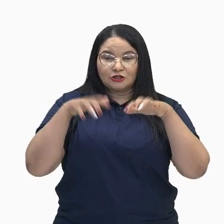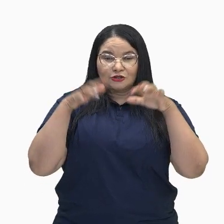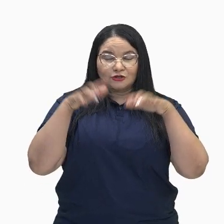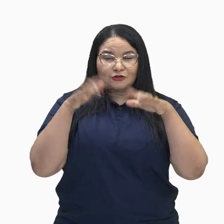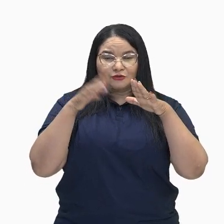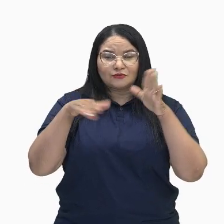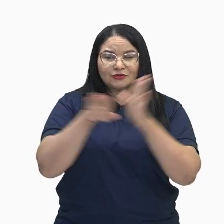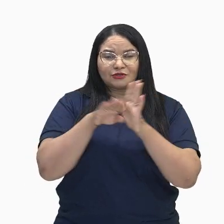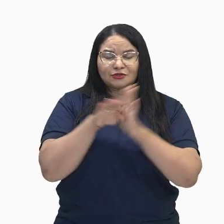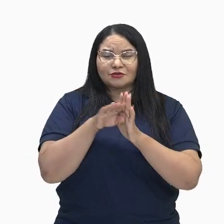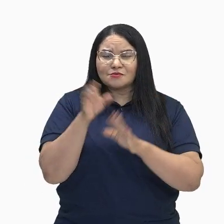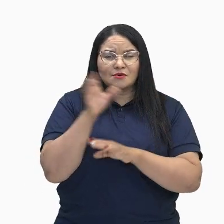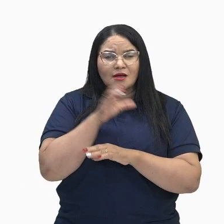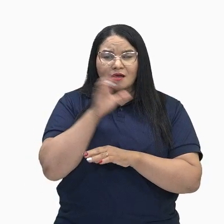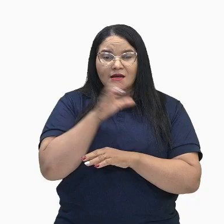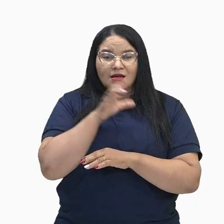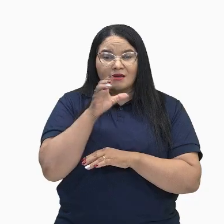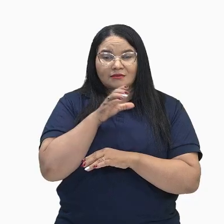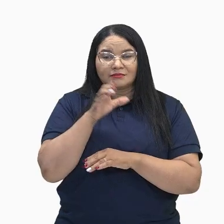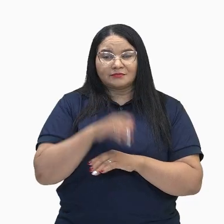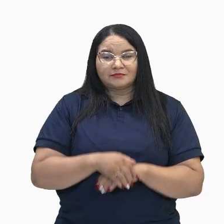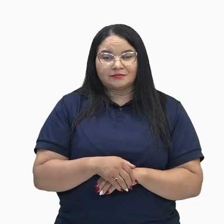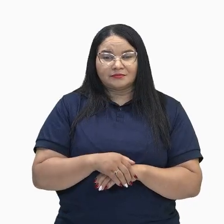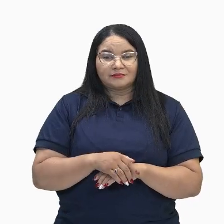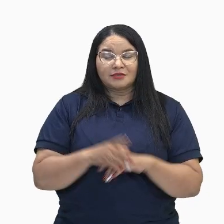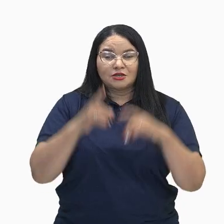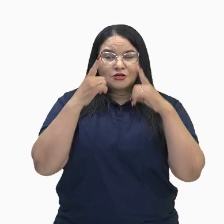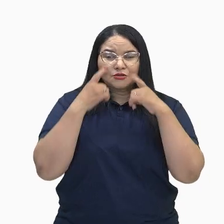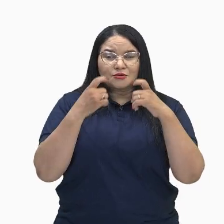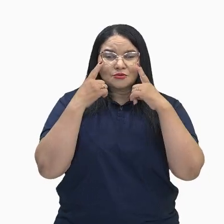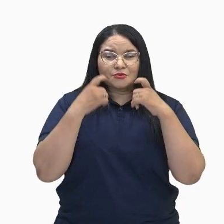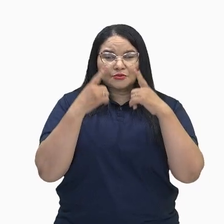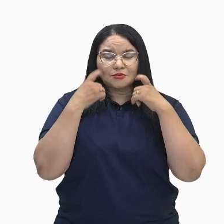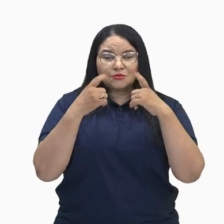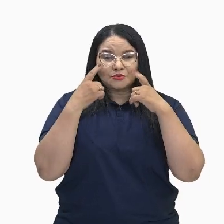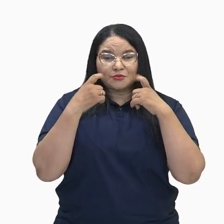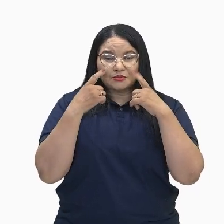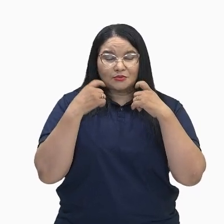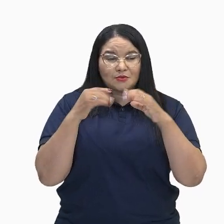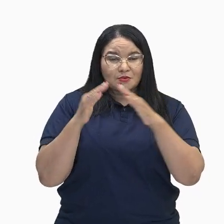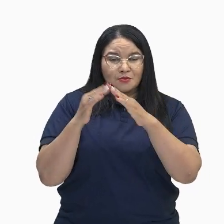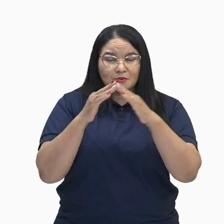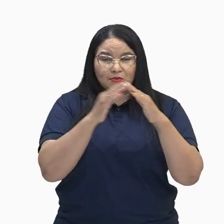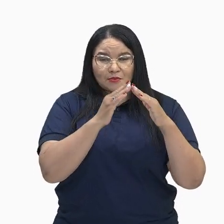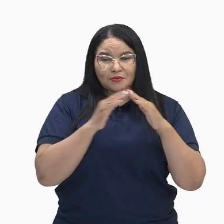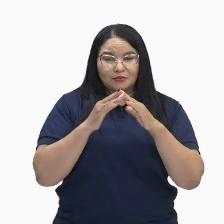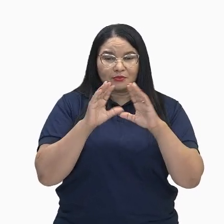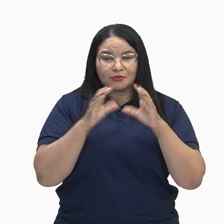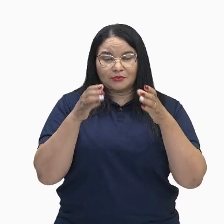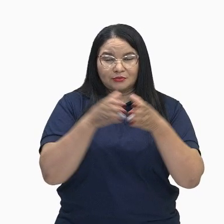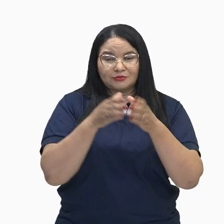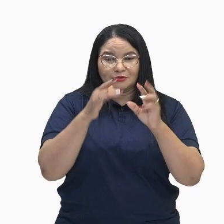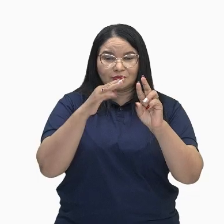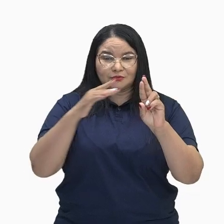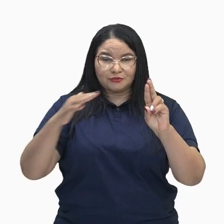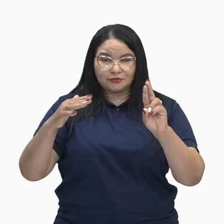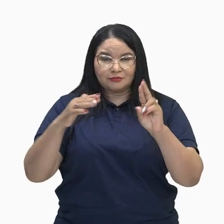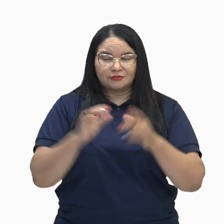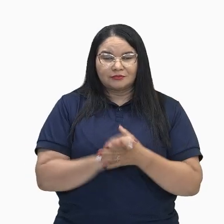chorando sobre as palafitas da comunidade ribeirinha. A chuva chegou de